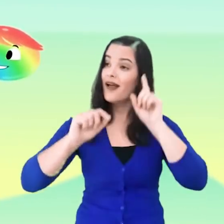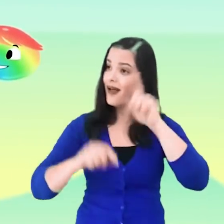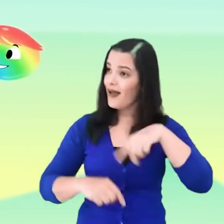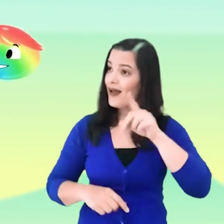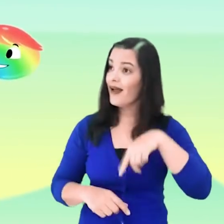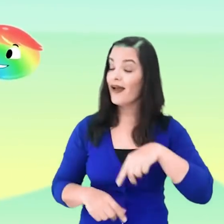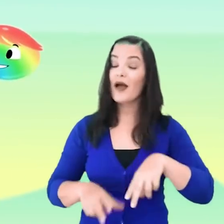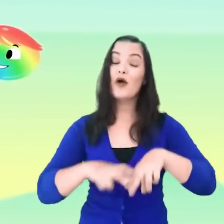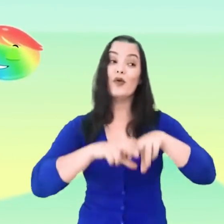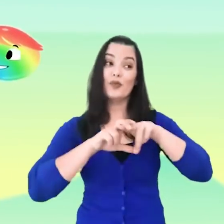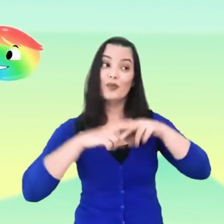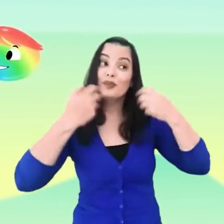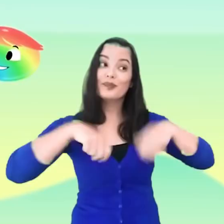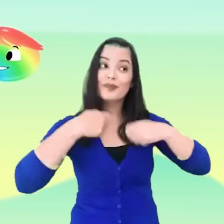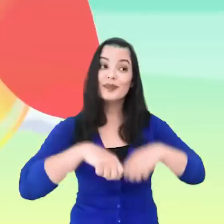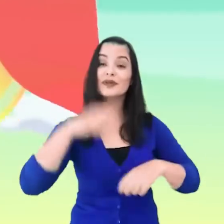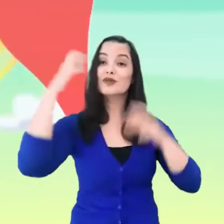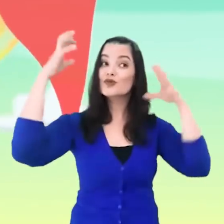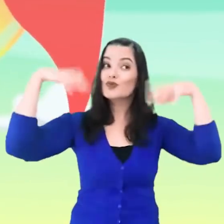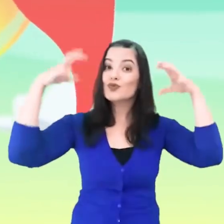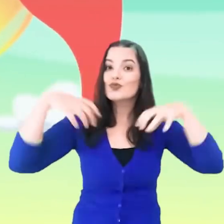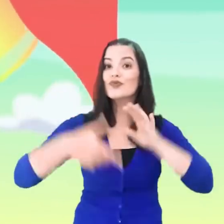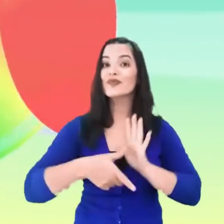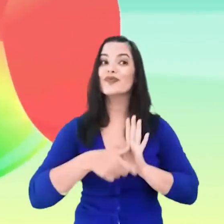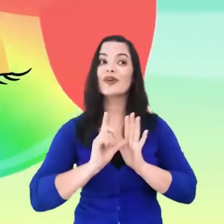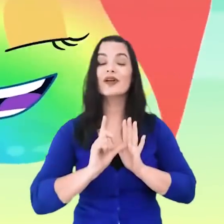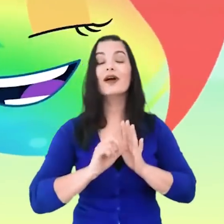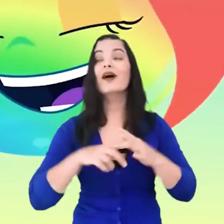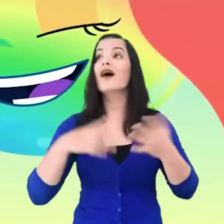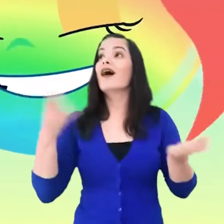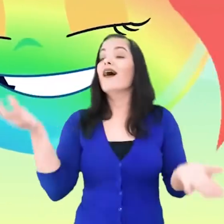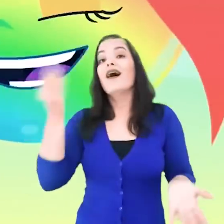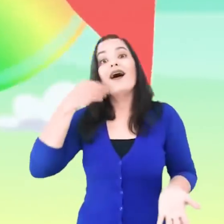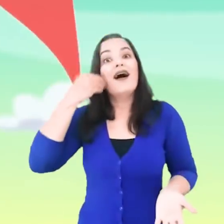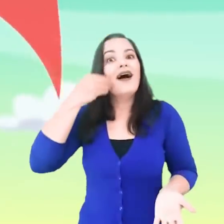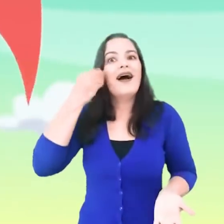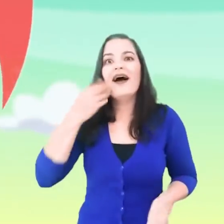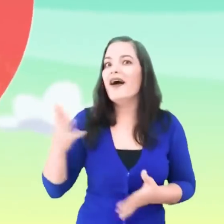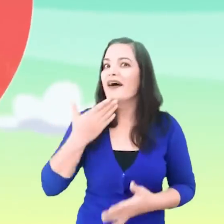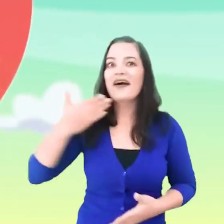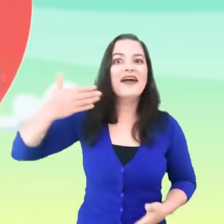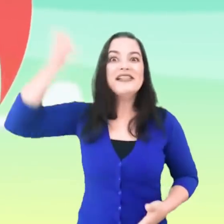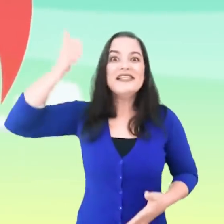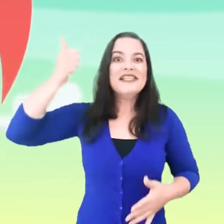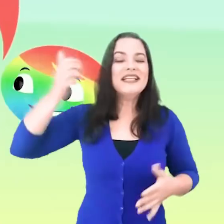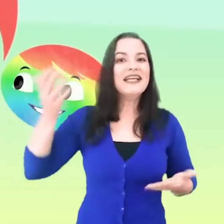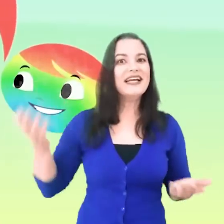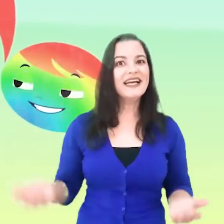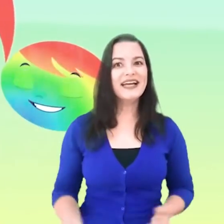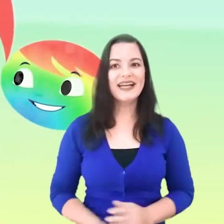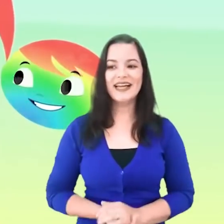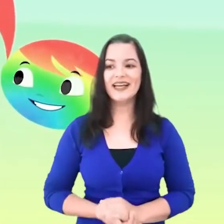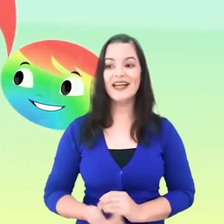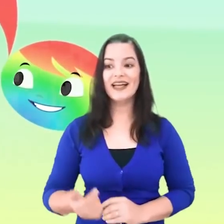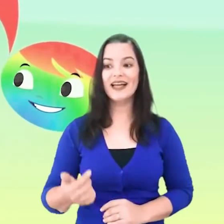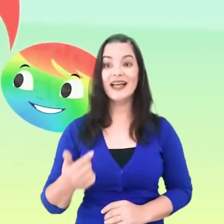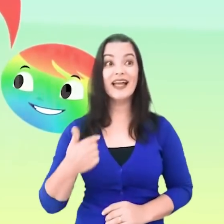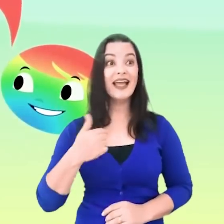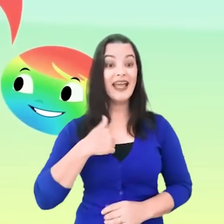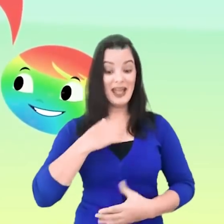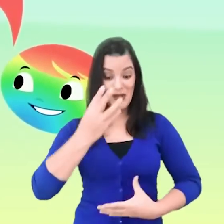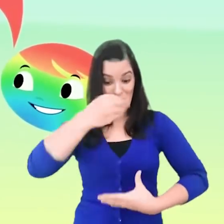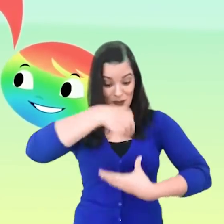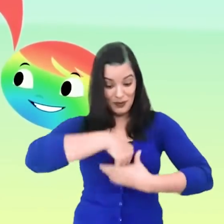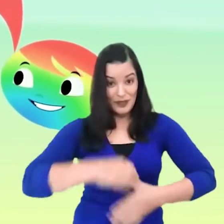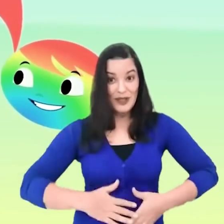que tem que chover antes! Essa é a melhor experiência de todas! Eu tenho arco-íris dentro da